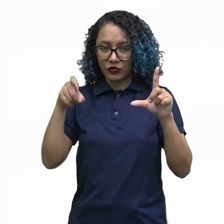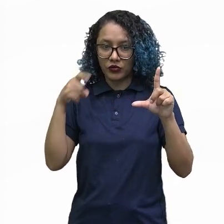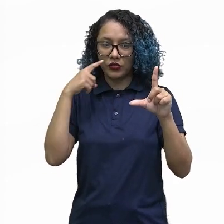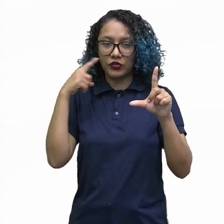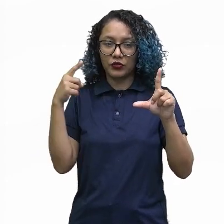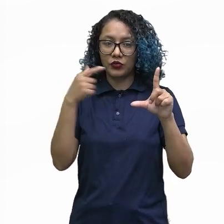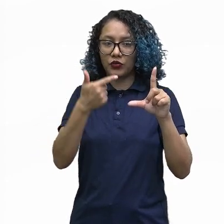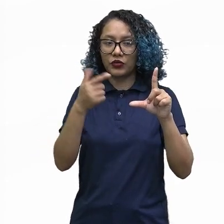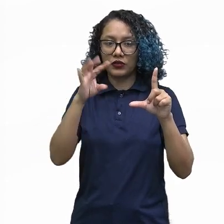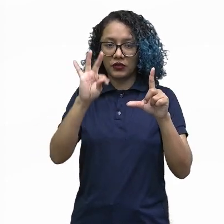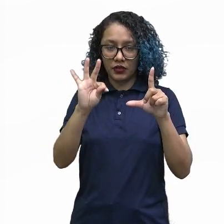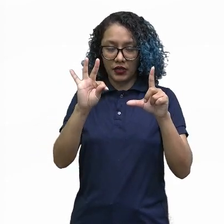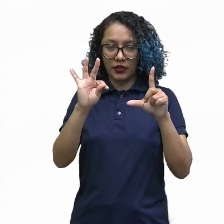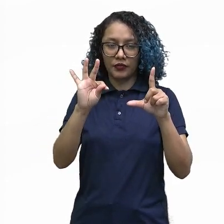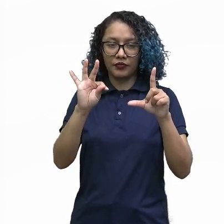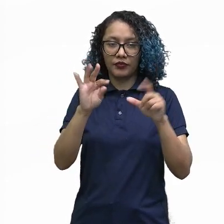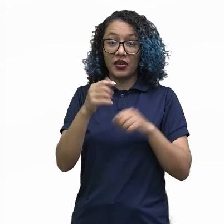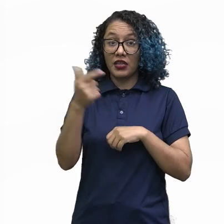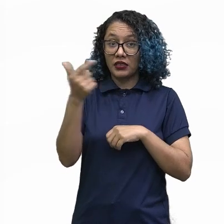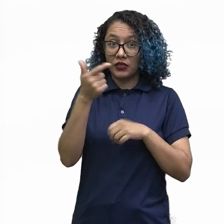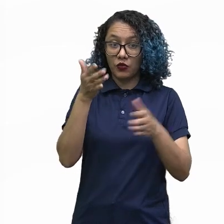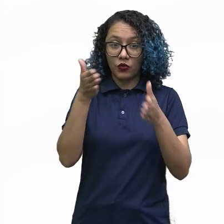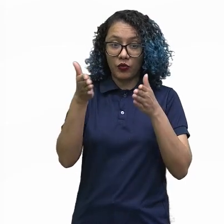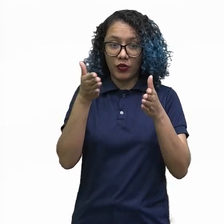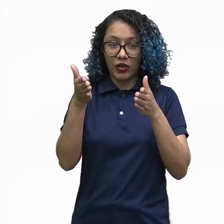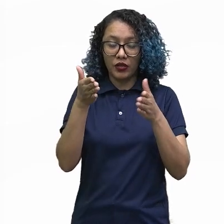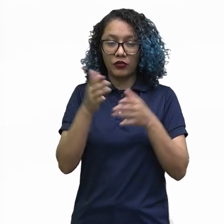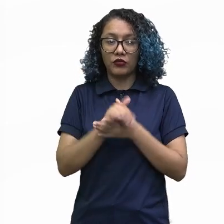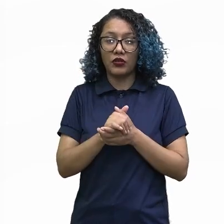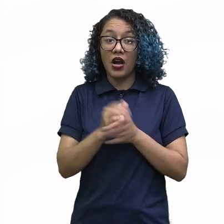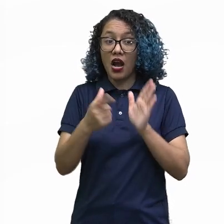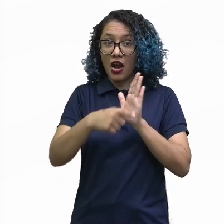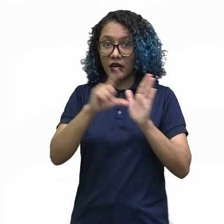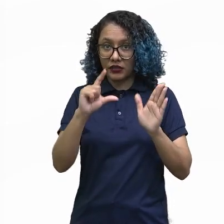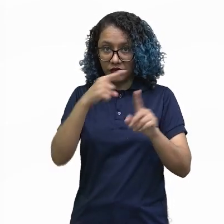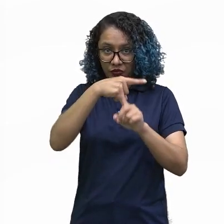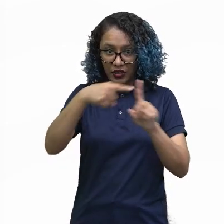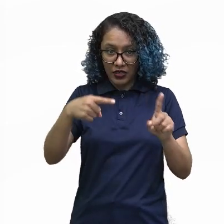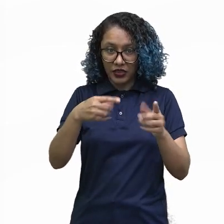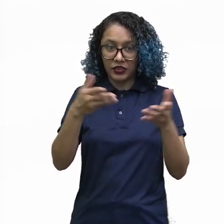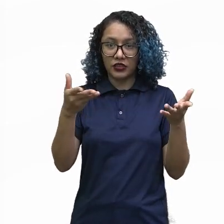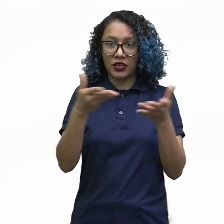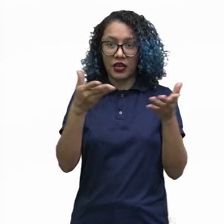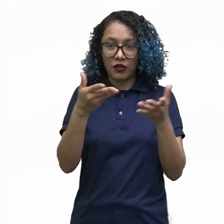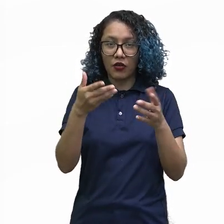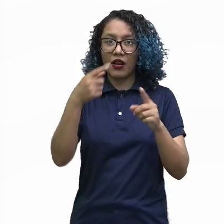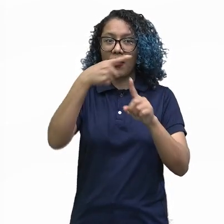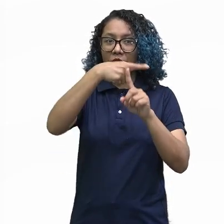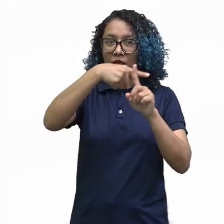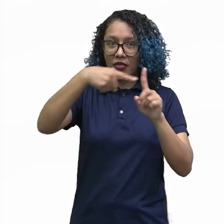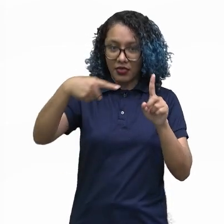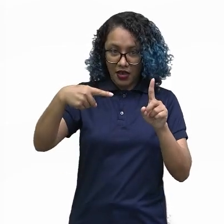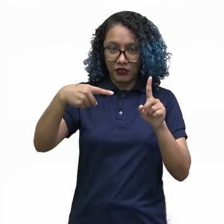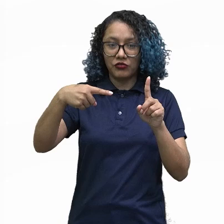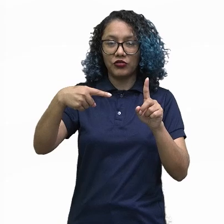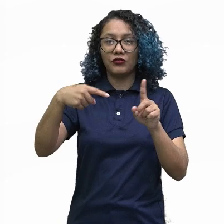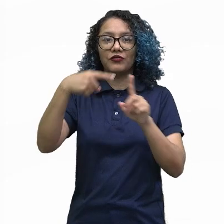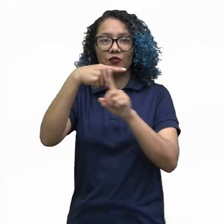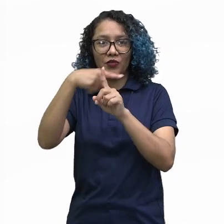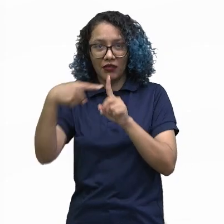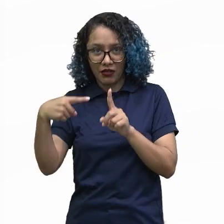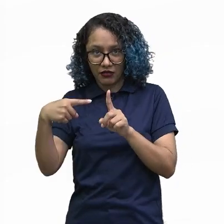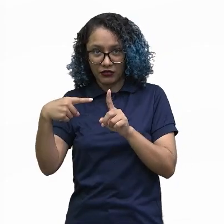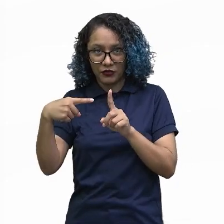2T. Na segunda meia-vida, o sanduíche já estava na metade, né? Agora a gente vai ficar só com a metade da metade. E assim a